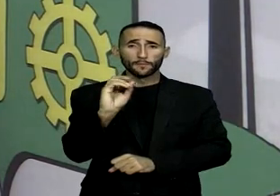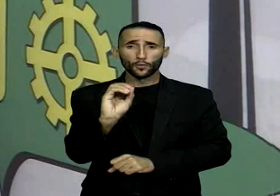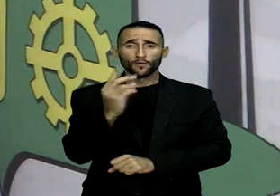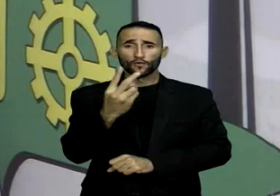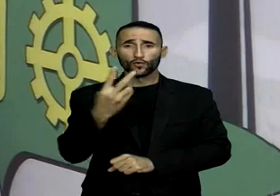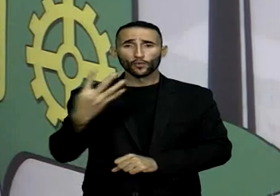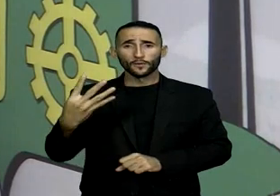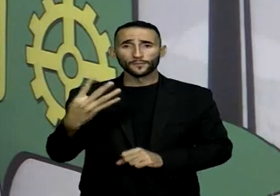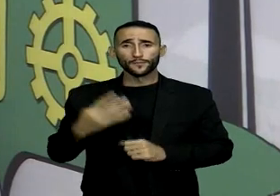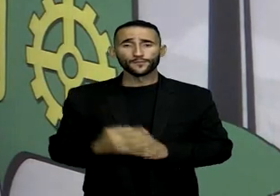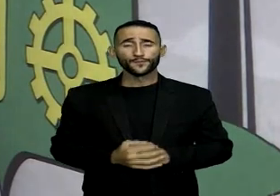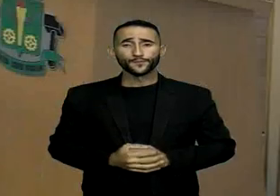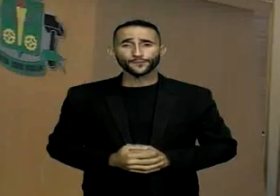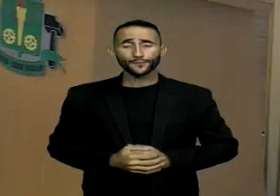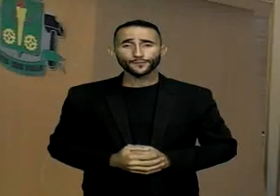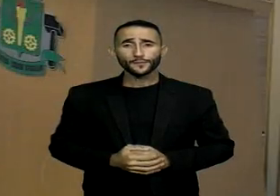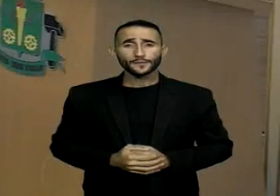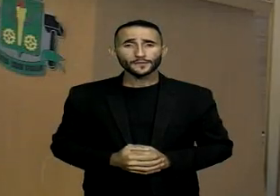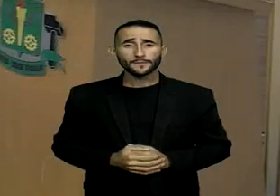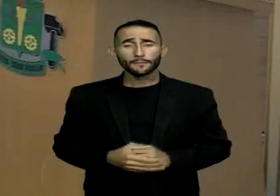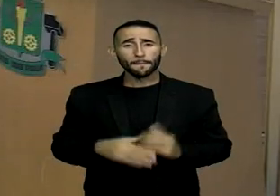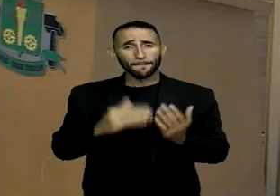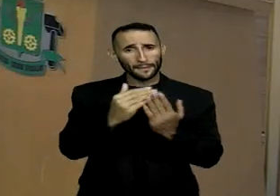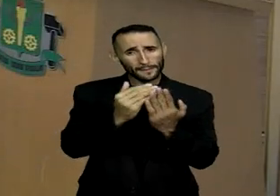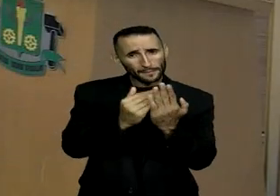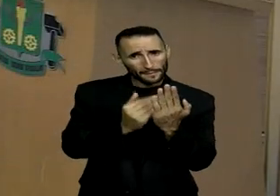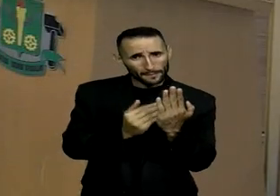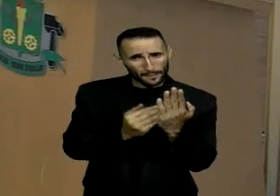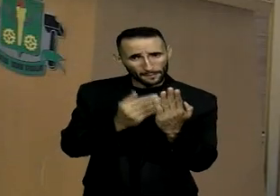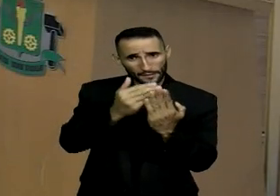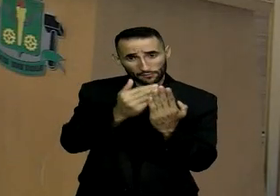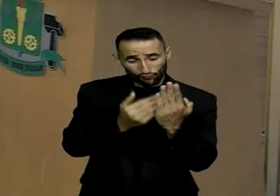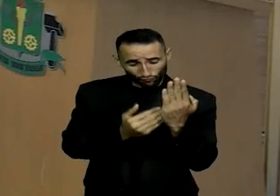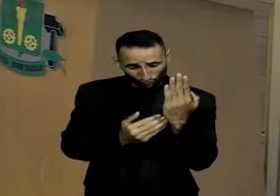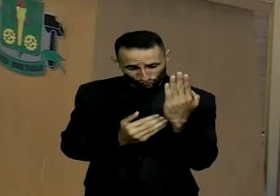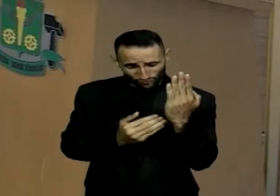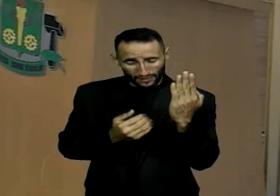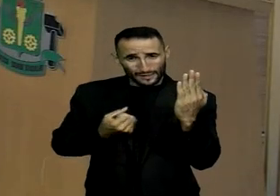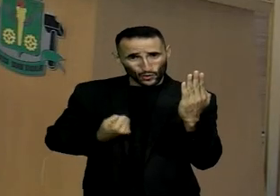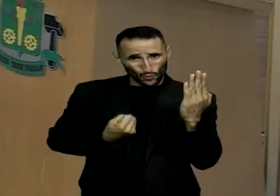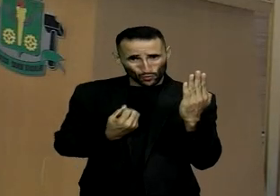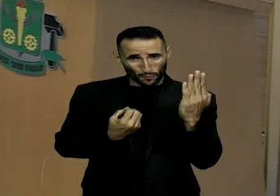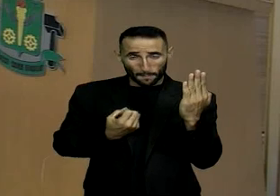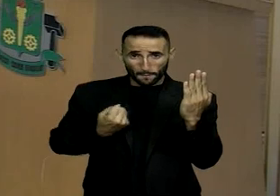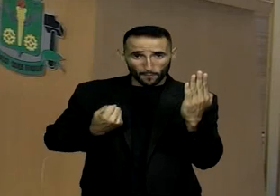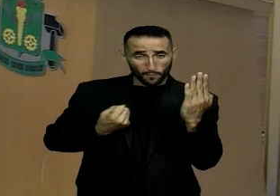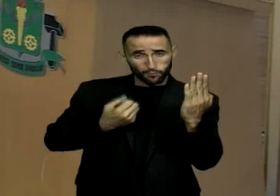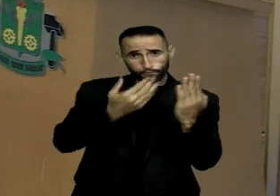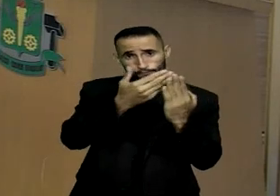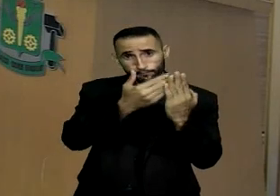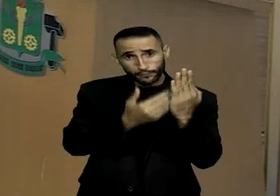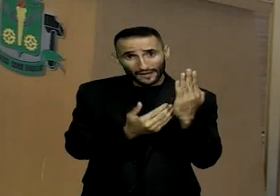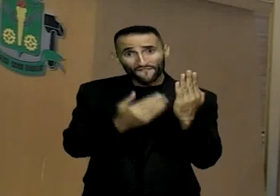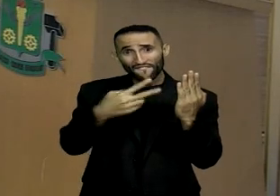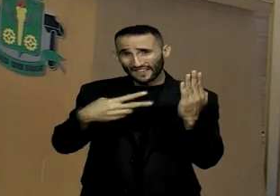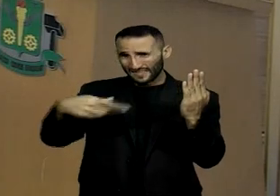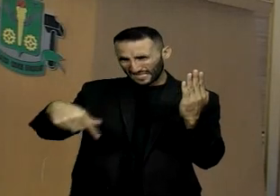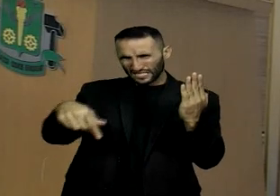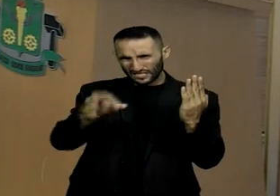Sim. Item 27. É, item 27. É o item